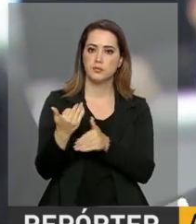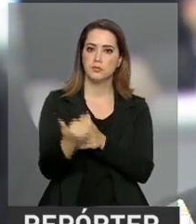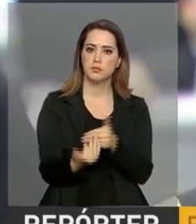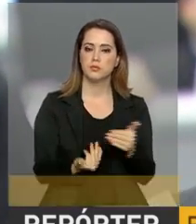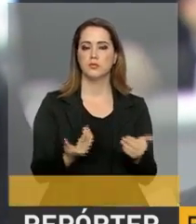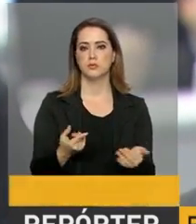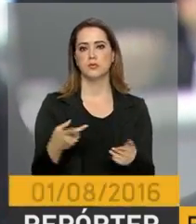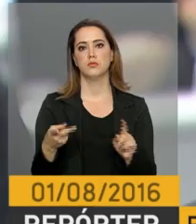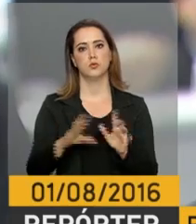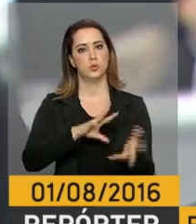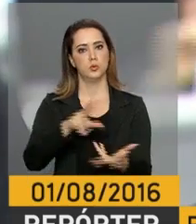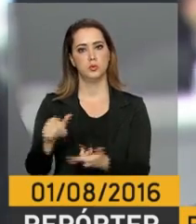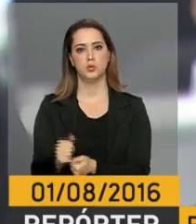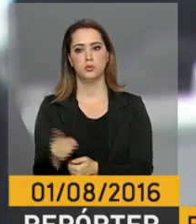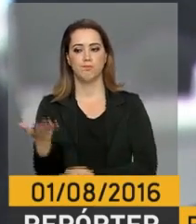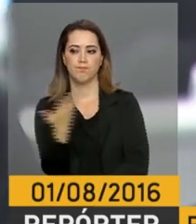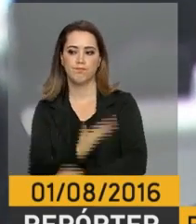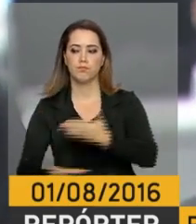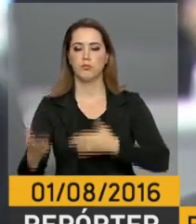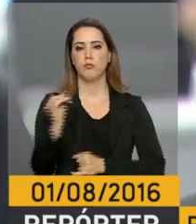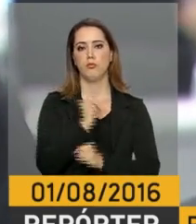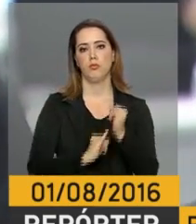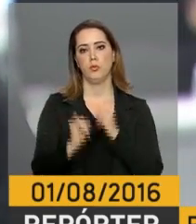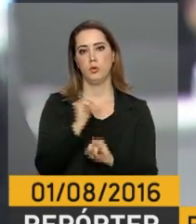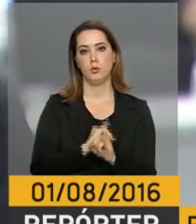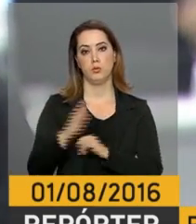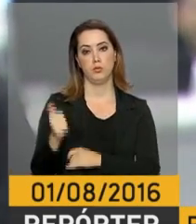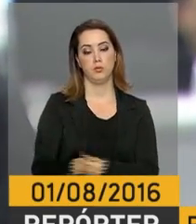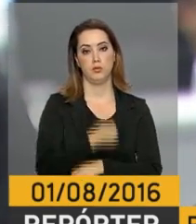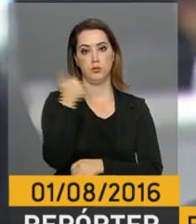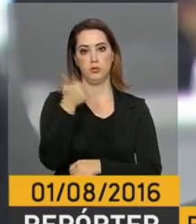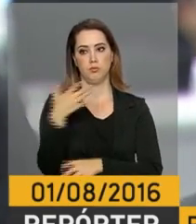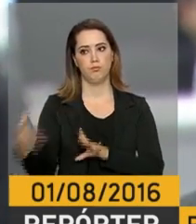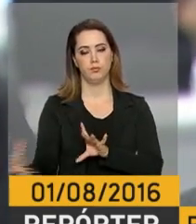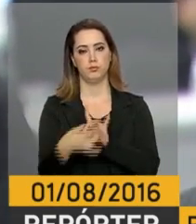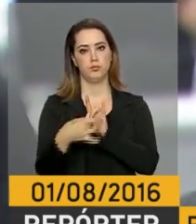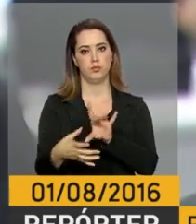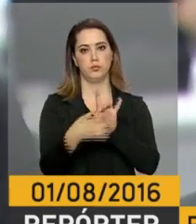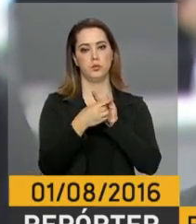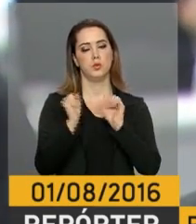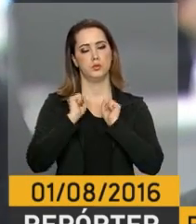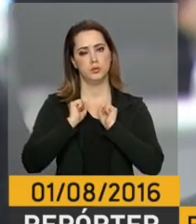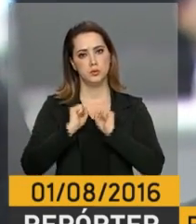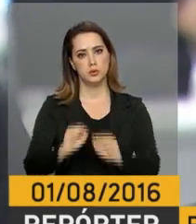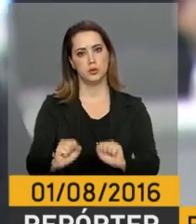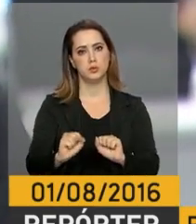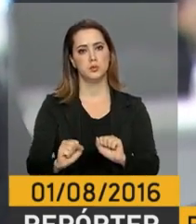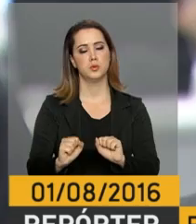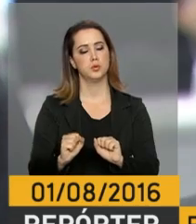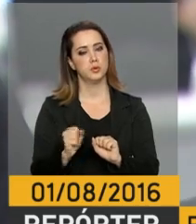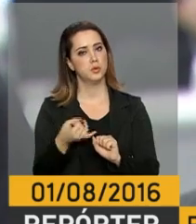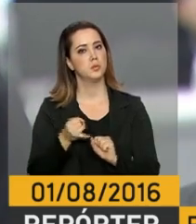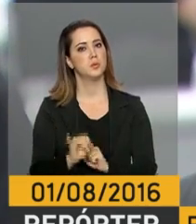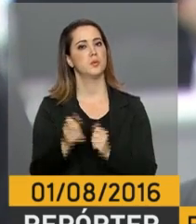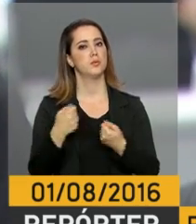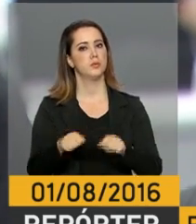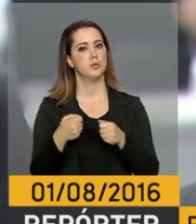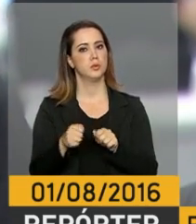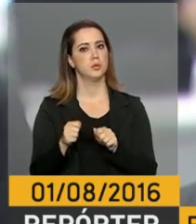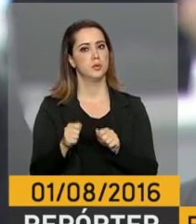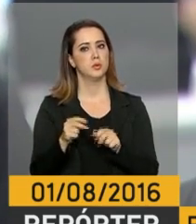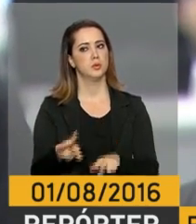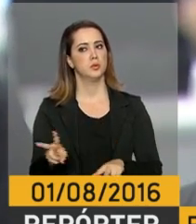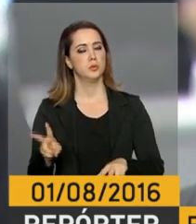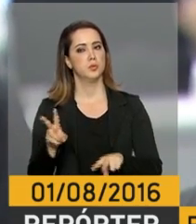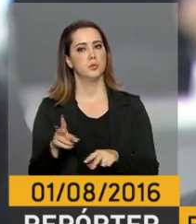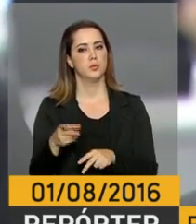todo, é a troca de informações, maior integração, para que nós possamos eventualmente captar